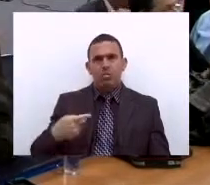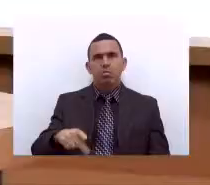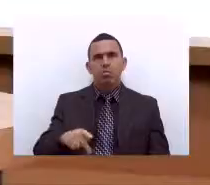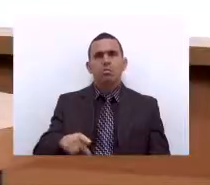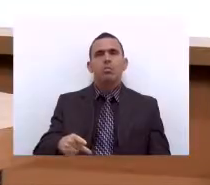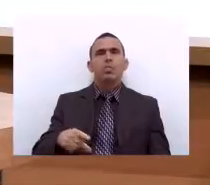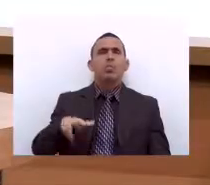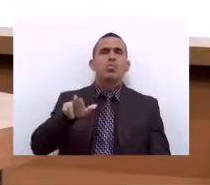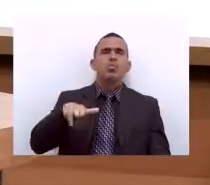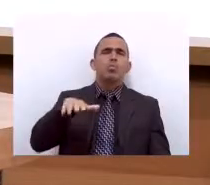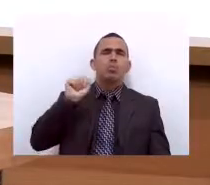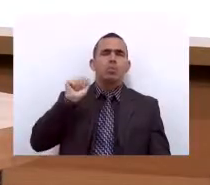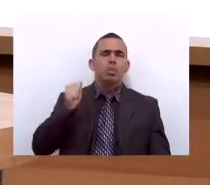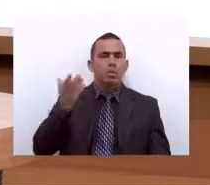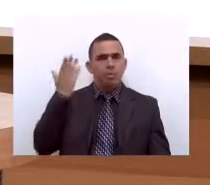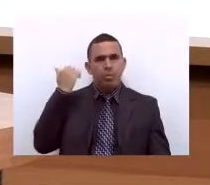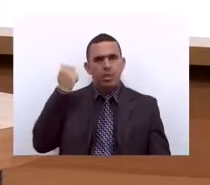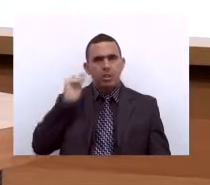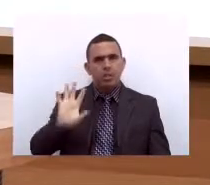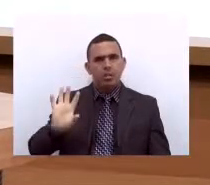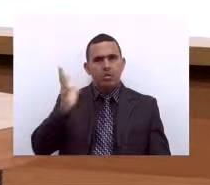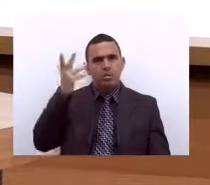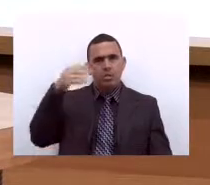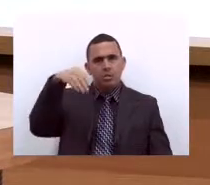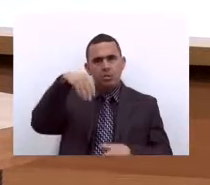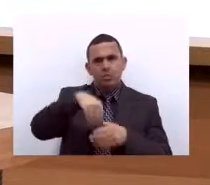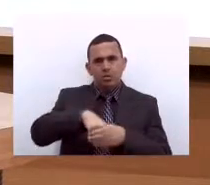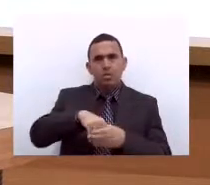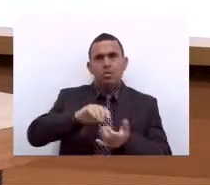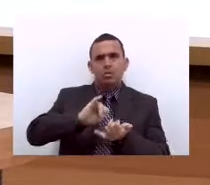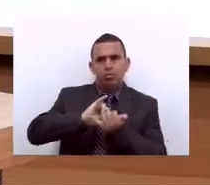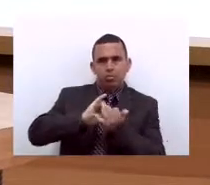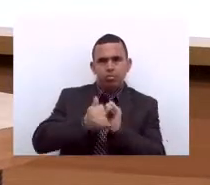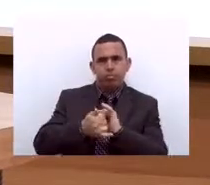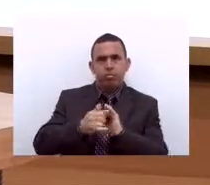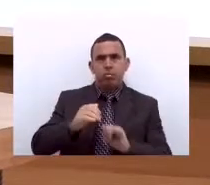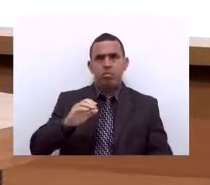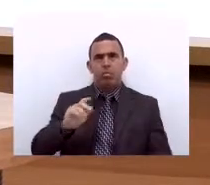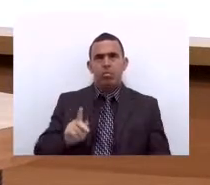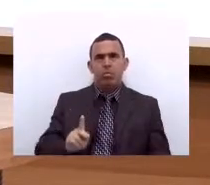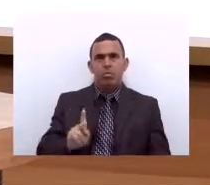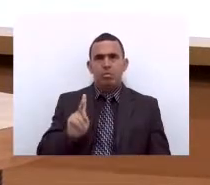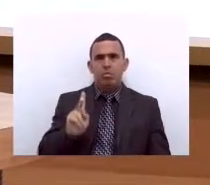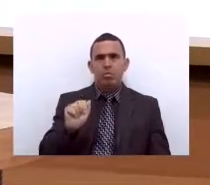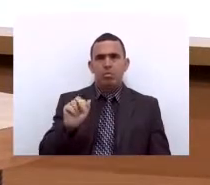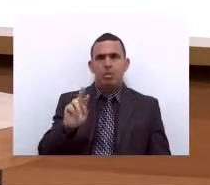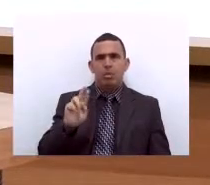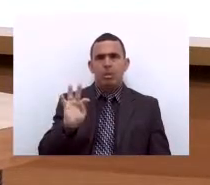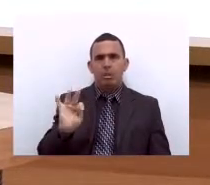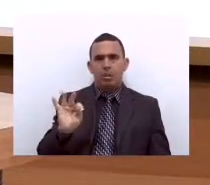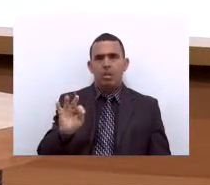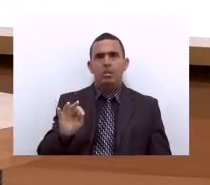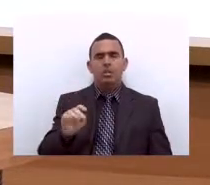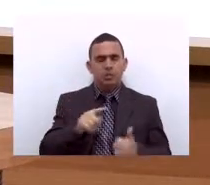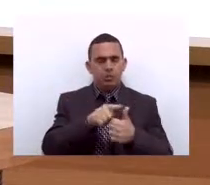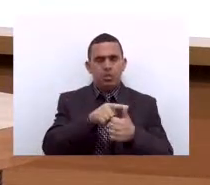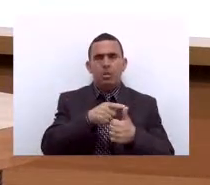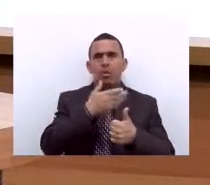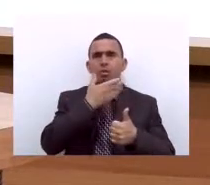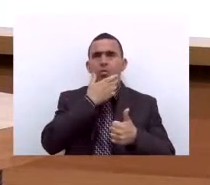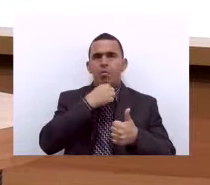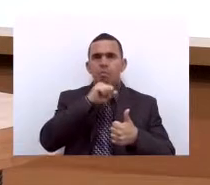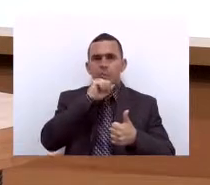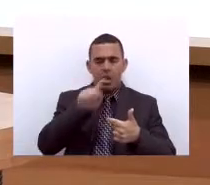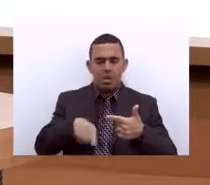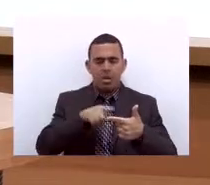aconteceu no mundo do kart brasileiro um pai e um filho ganharem o mesmo